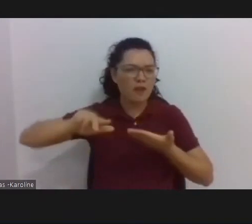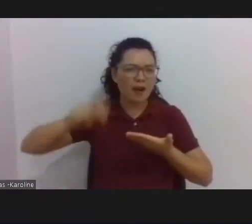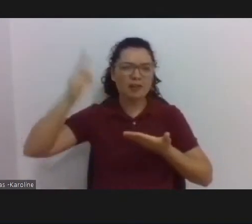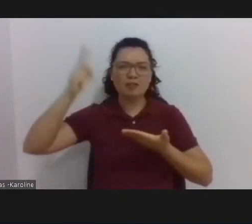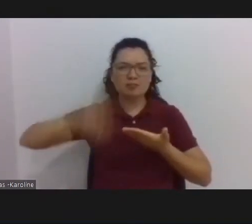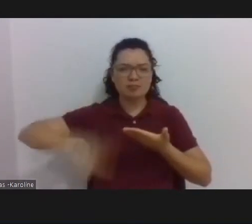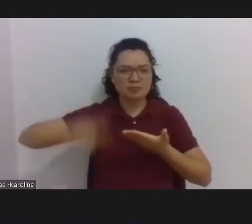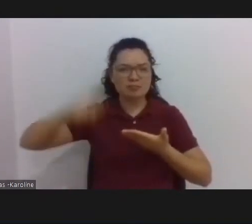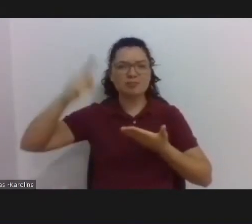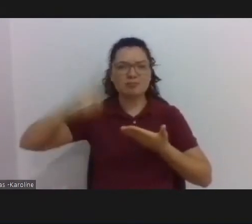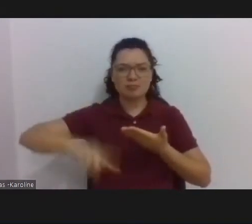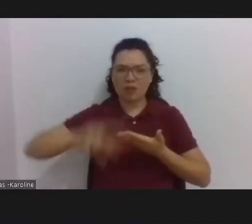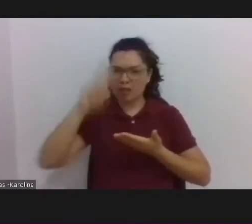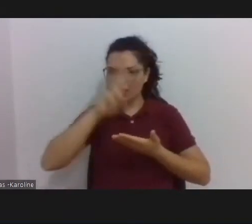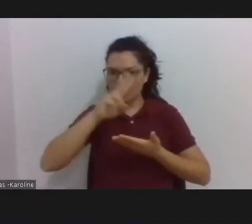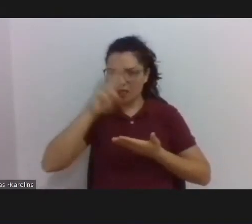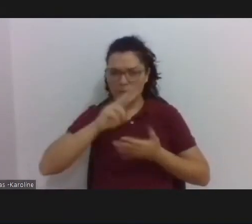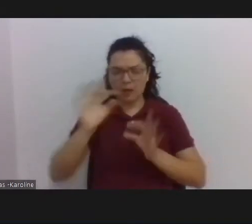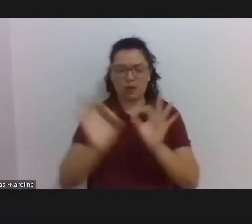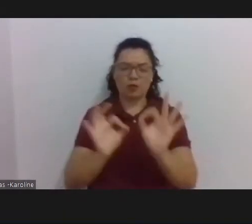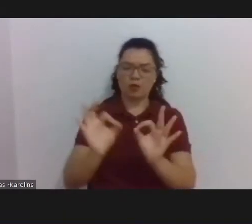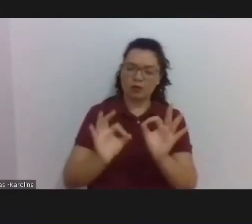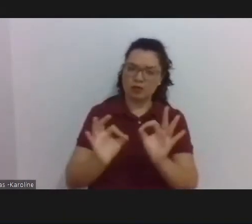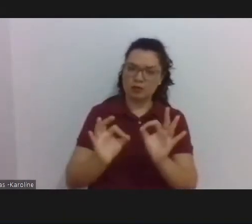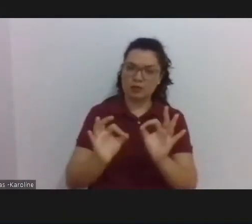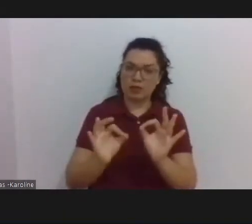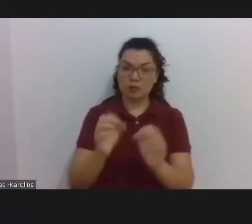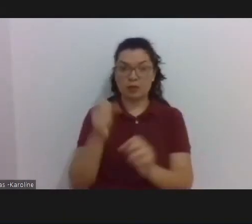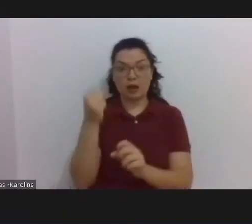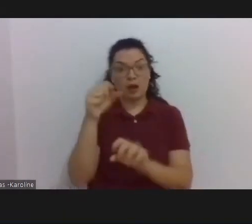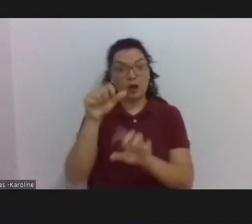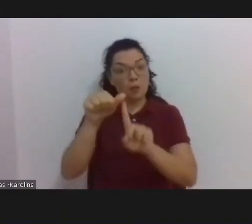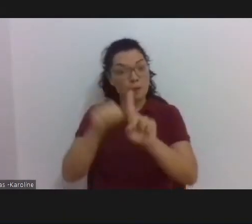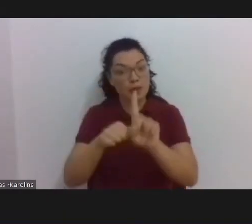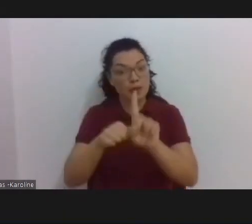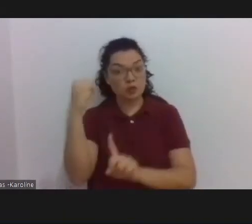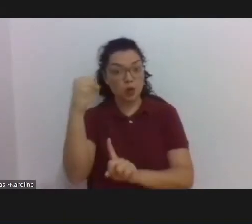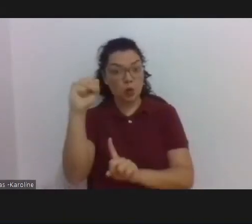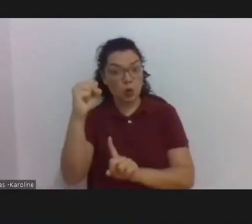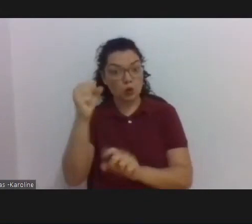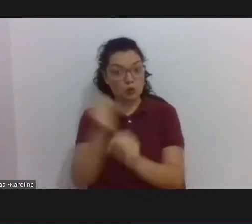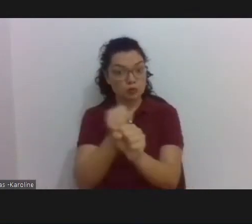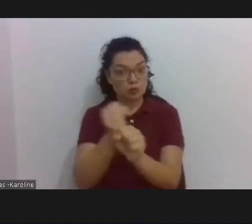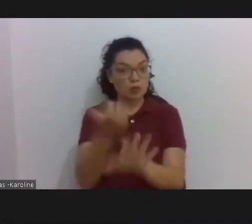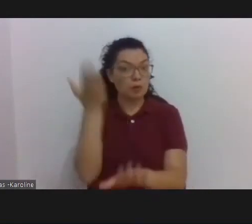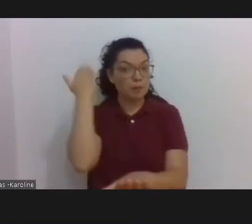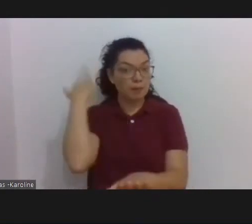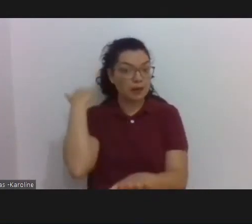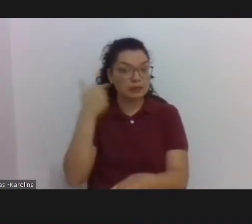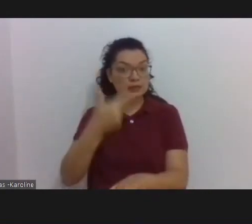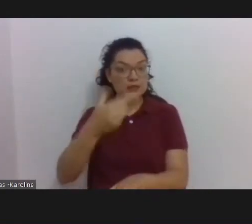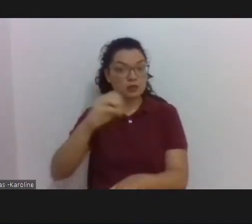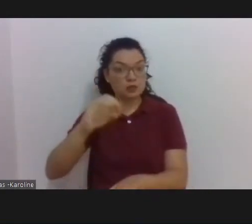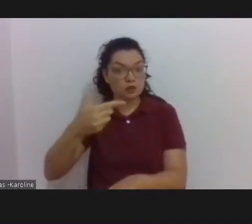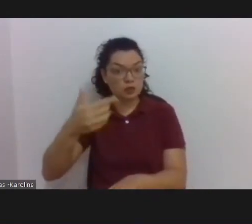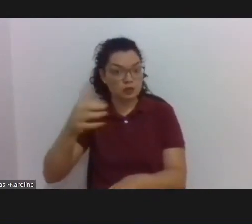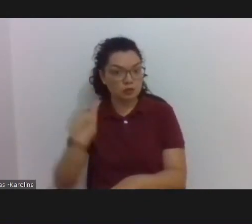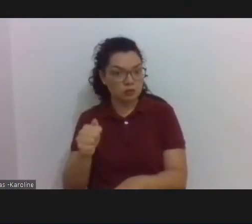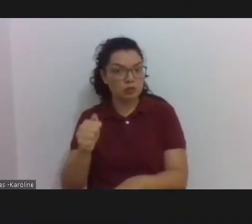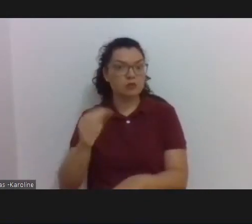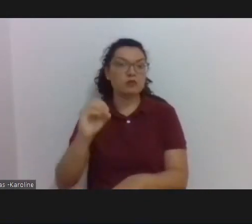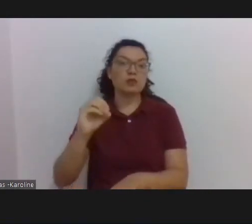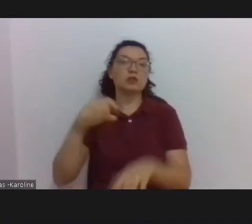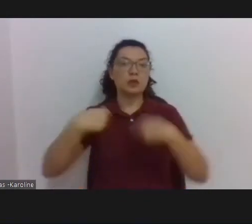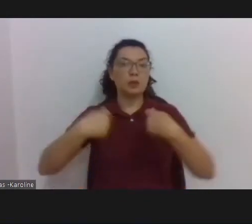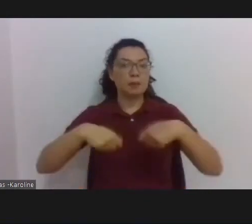para outubro de 2020, acabou sendo adiado e ganhou uma versão preparatória